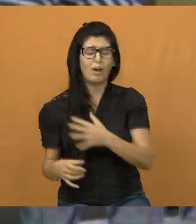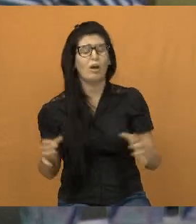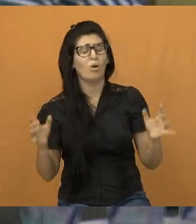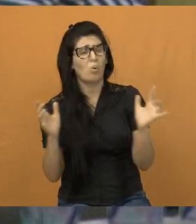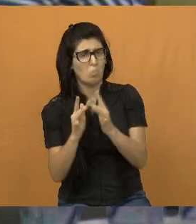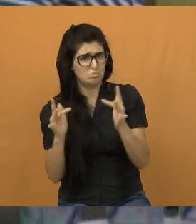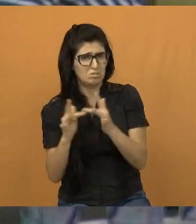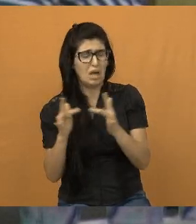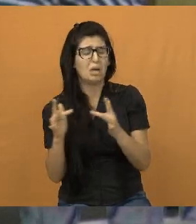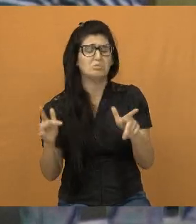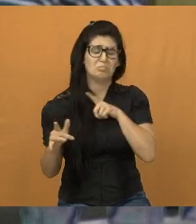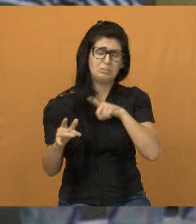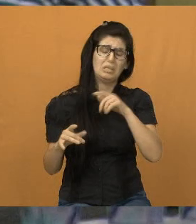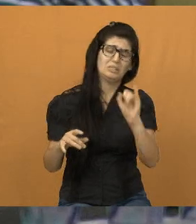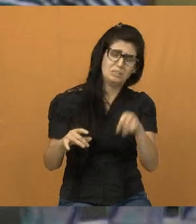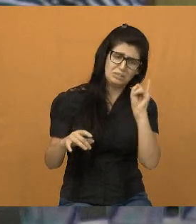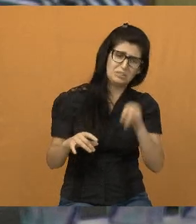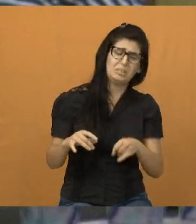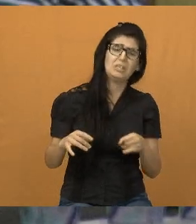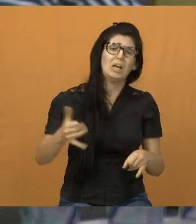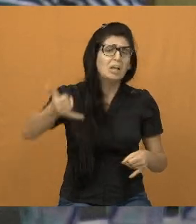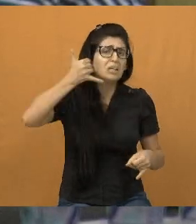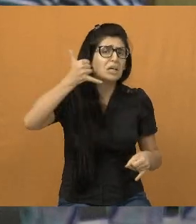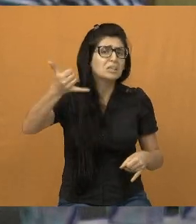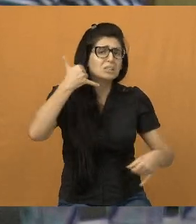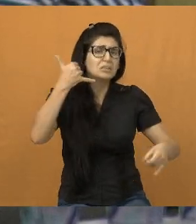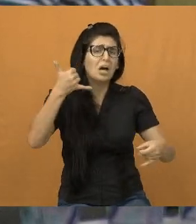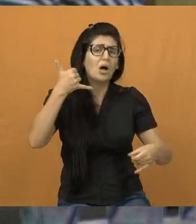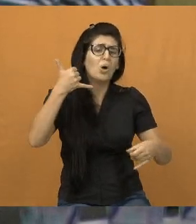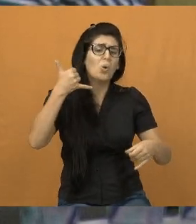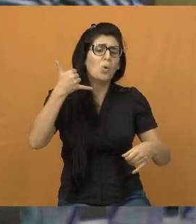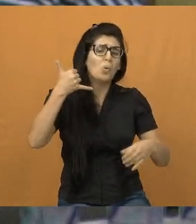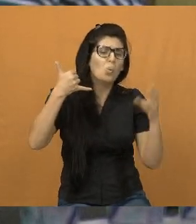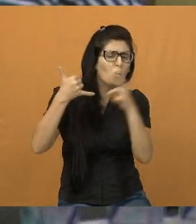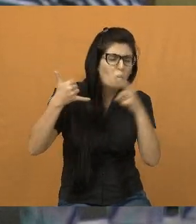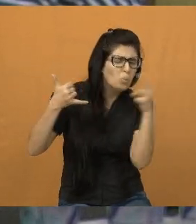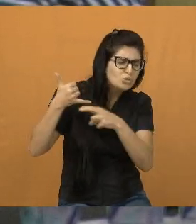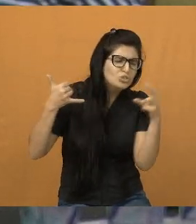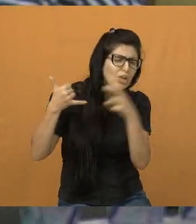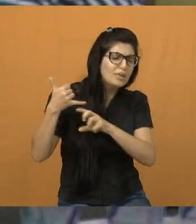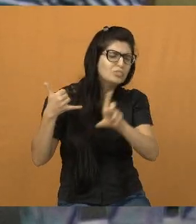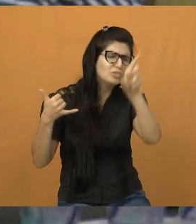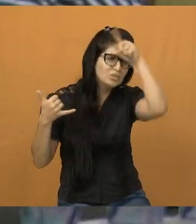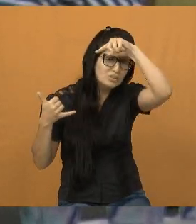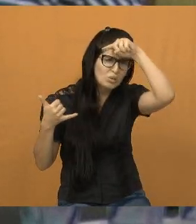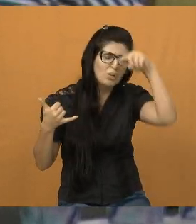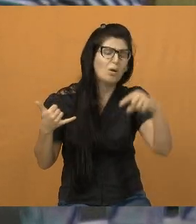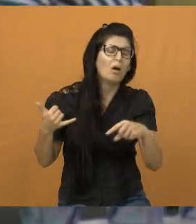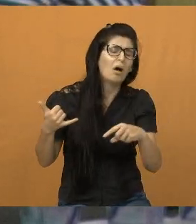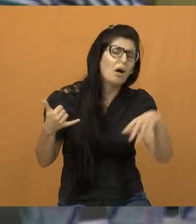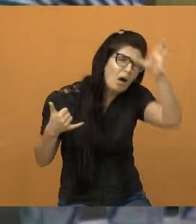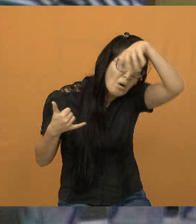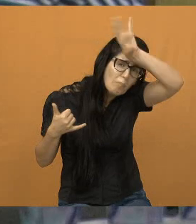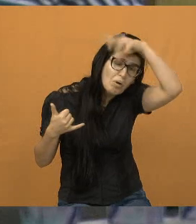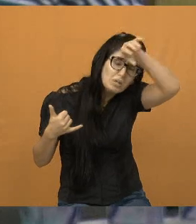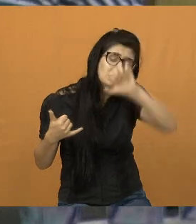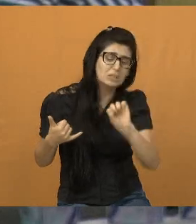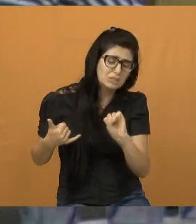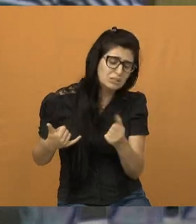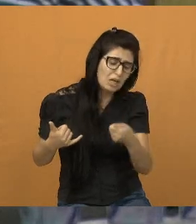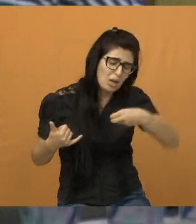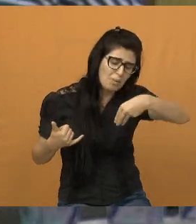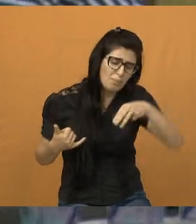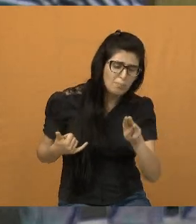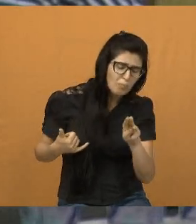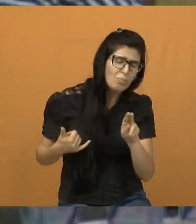e com isso, como as ligações do SAMU elas são todas gravadas devido à telemedicina, foi identificado